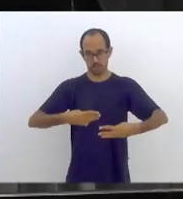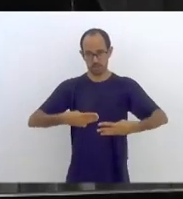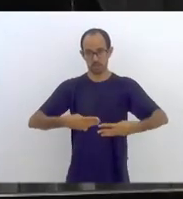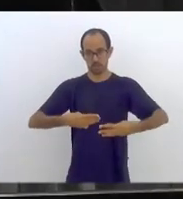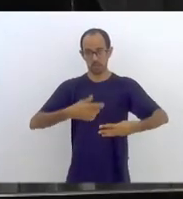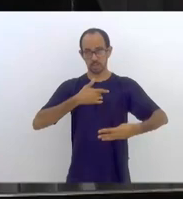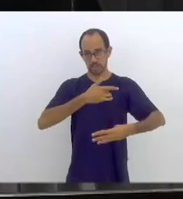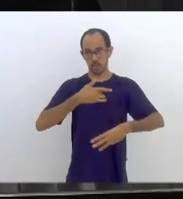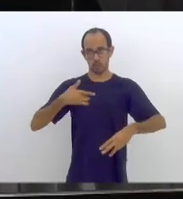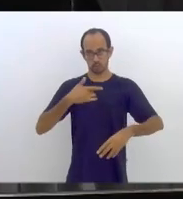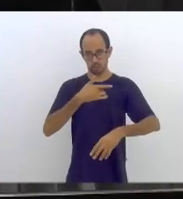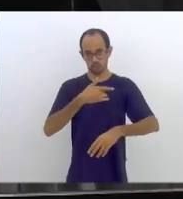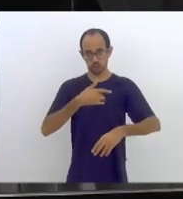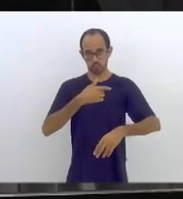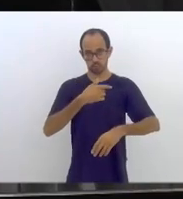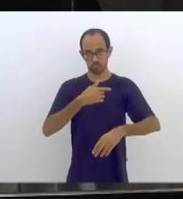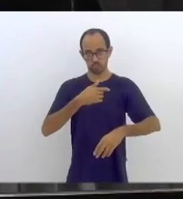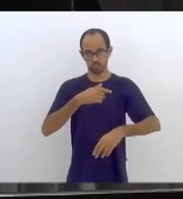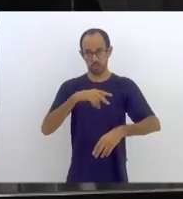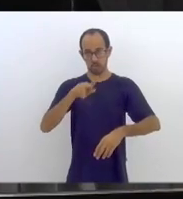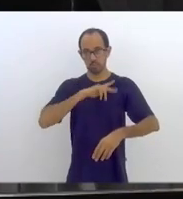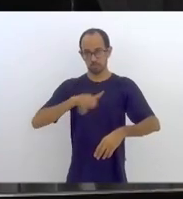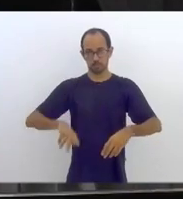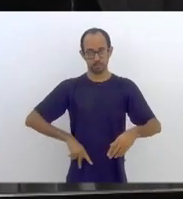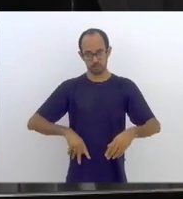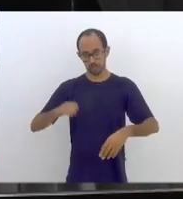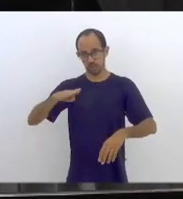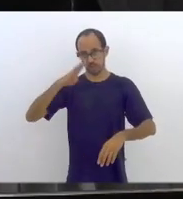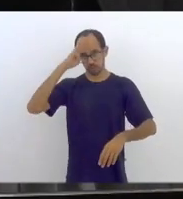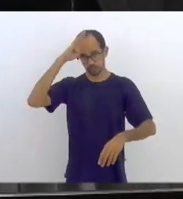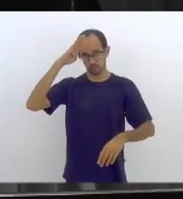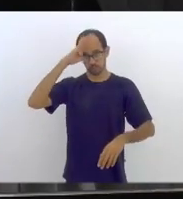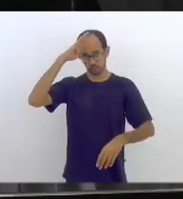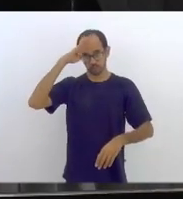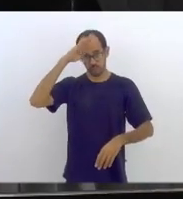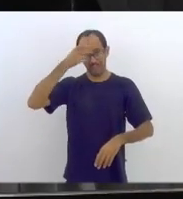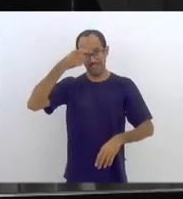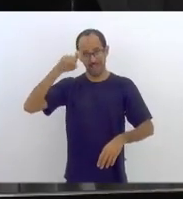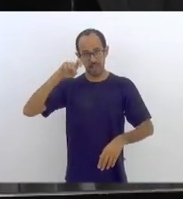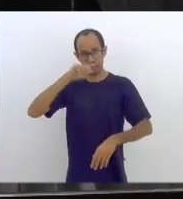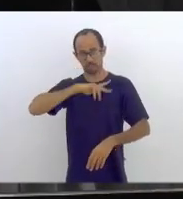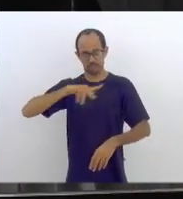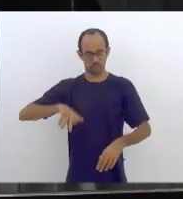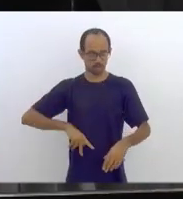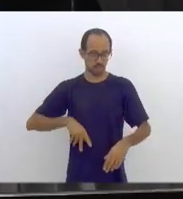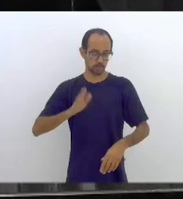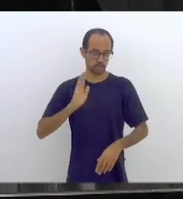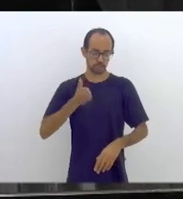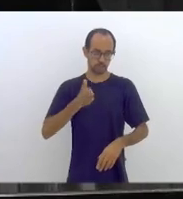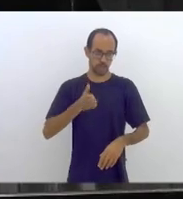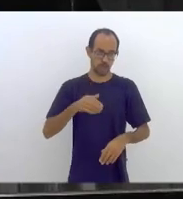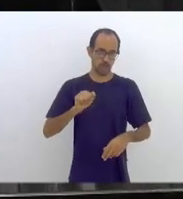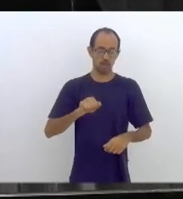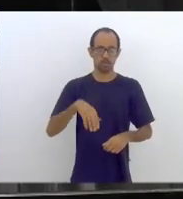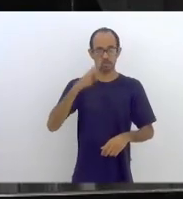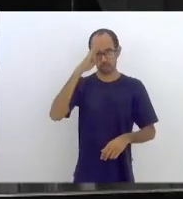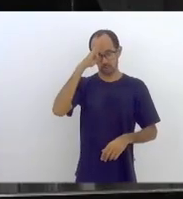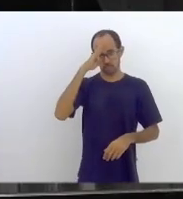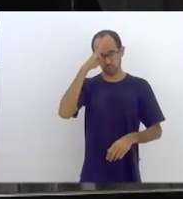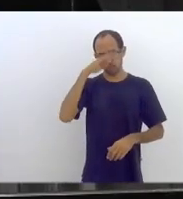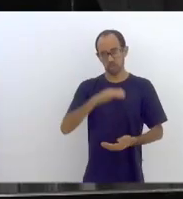o governo né genocida do Jair ex-presidente Já já ir bolsonaro